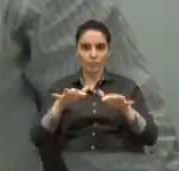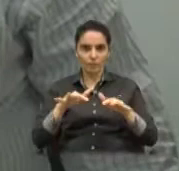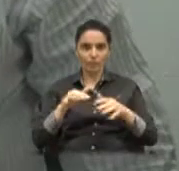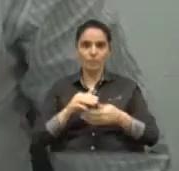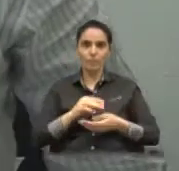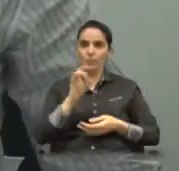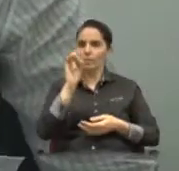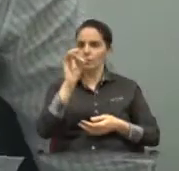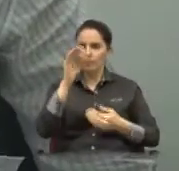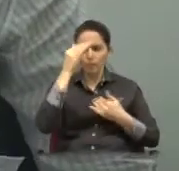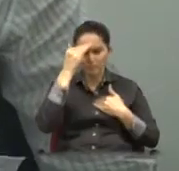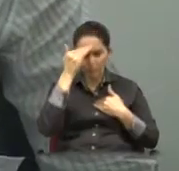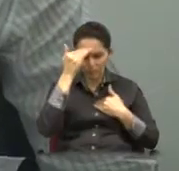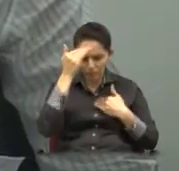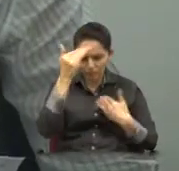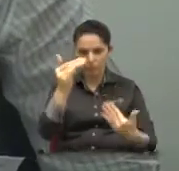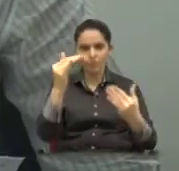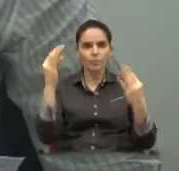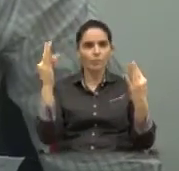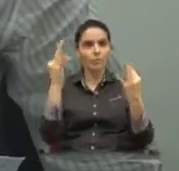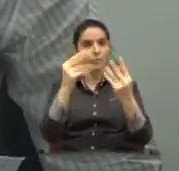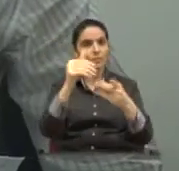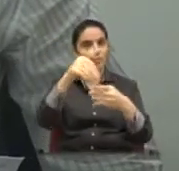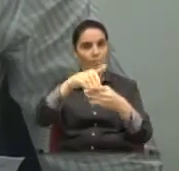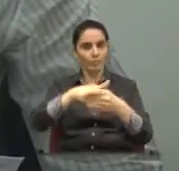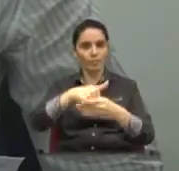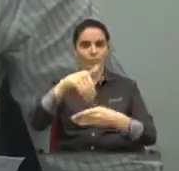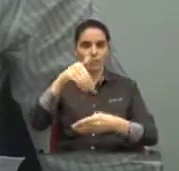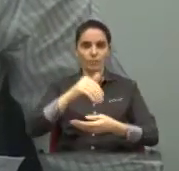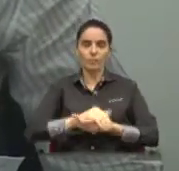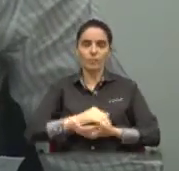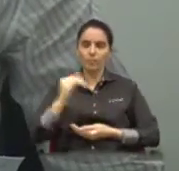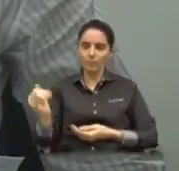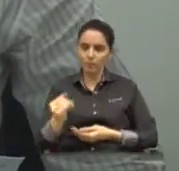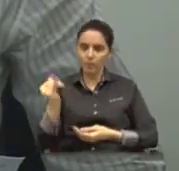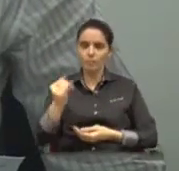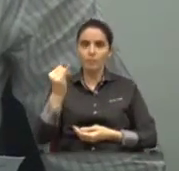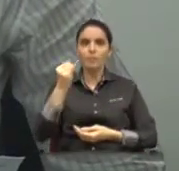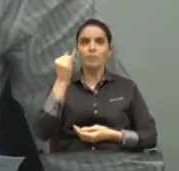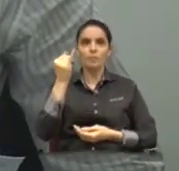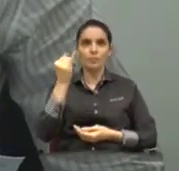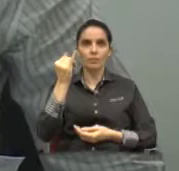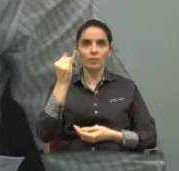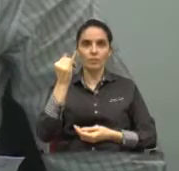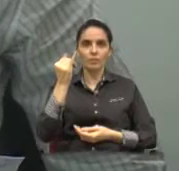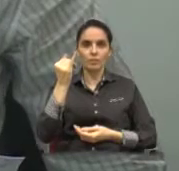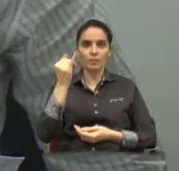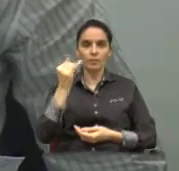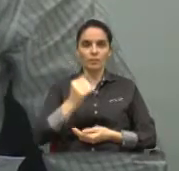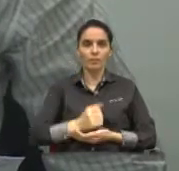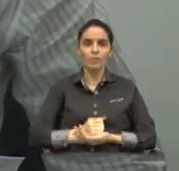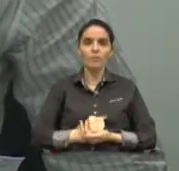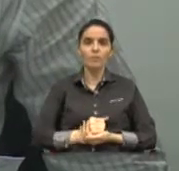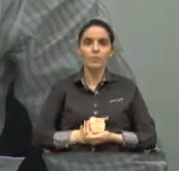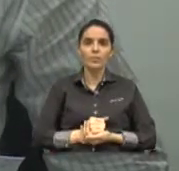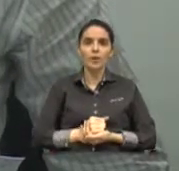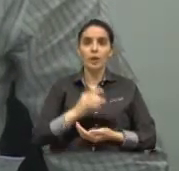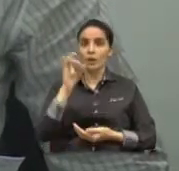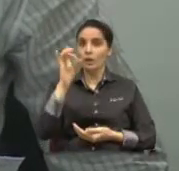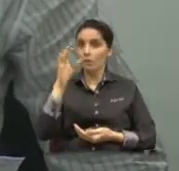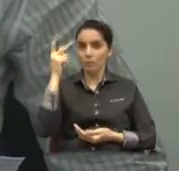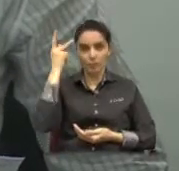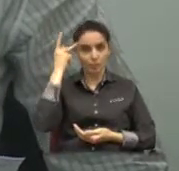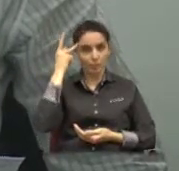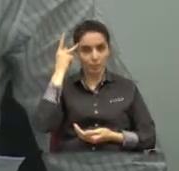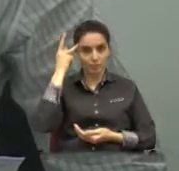para agradecer a todos que votaram, e é tão importante que ela não é padroeira só do Estado de São Paulo. Nossa Senhora Aparecida